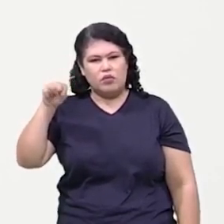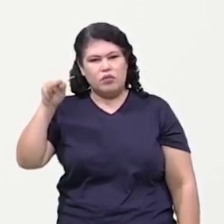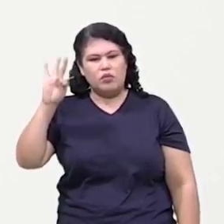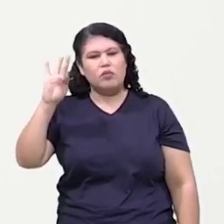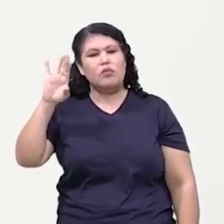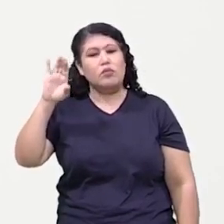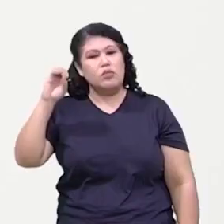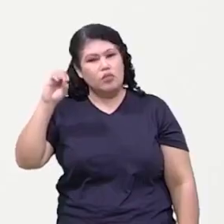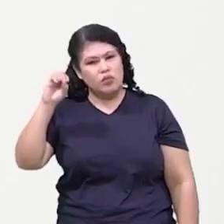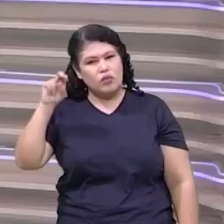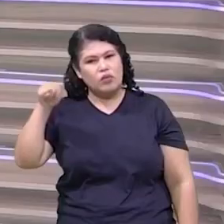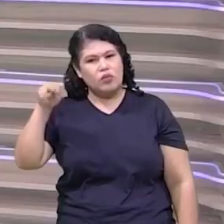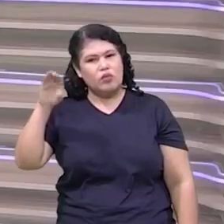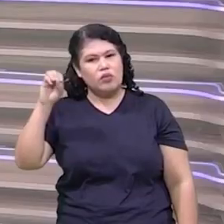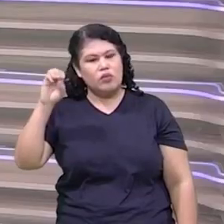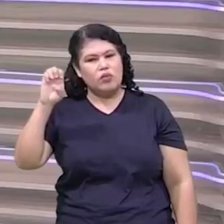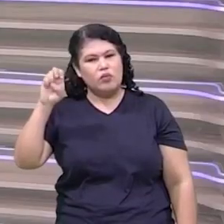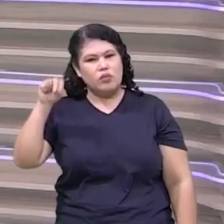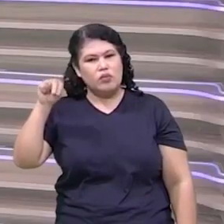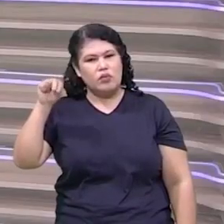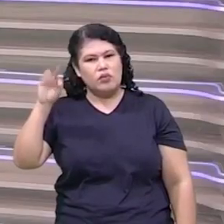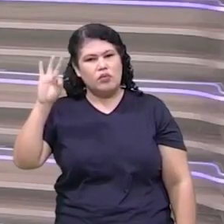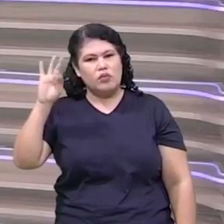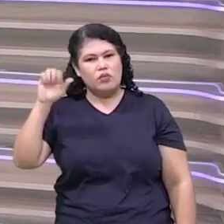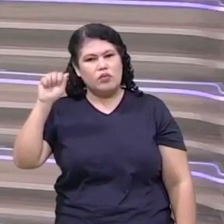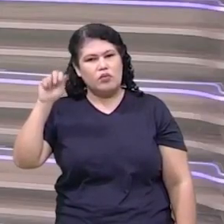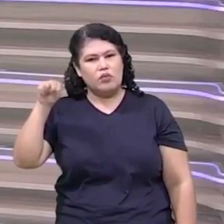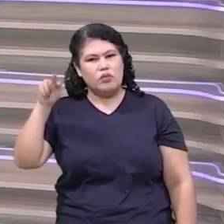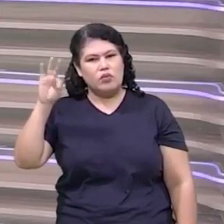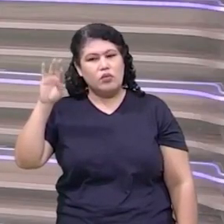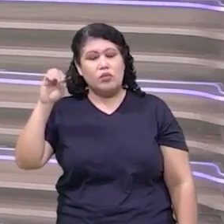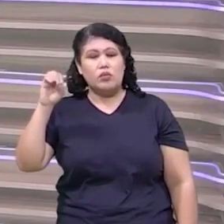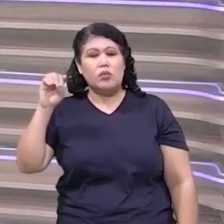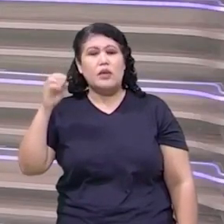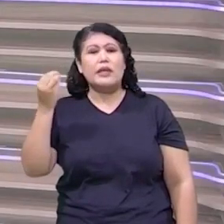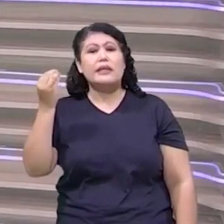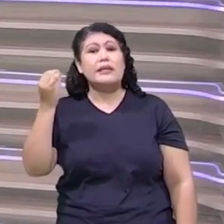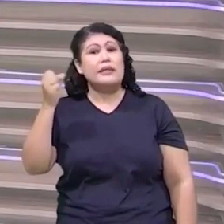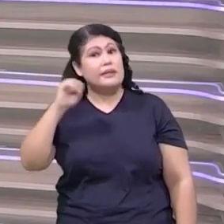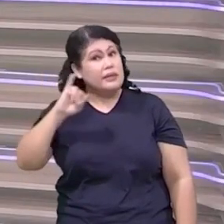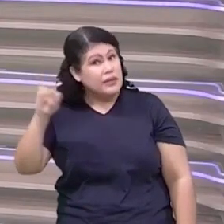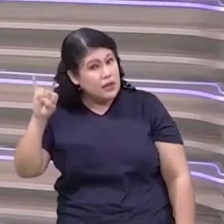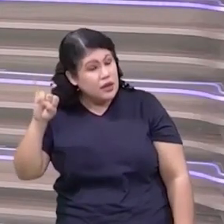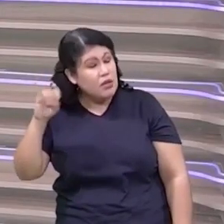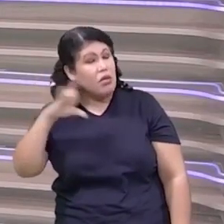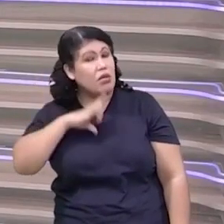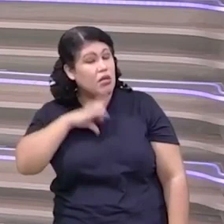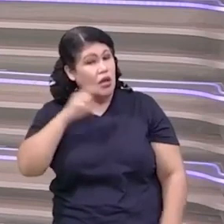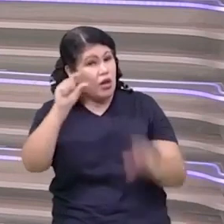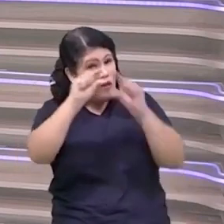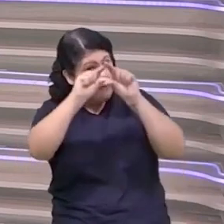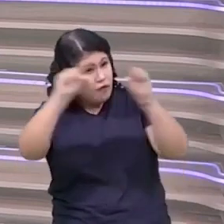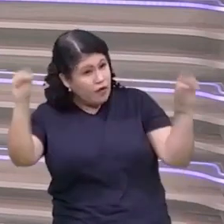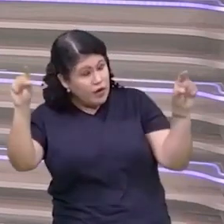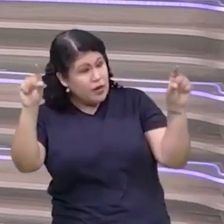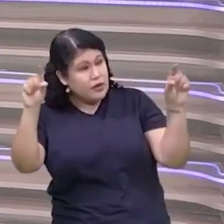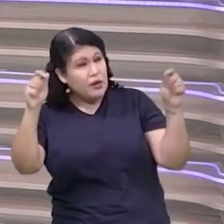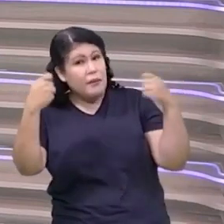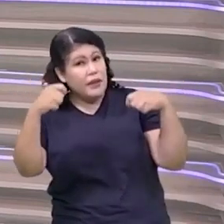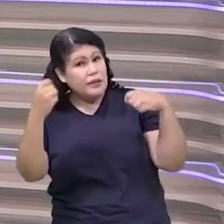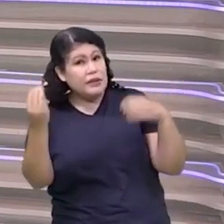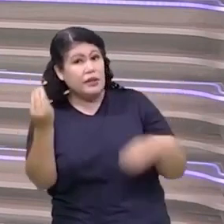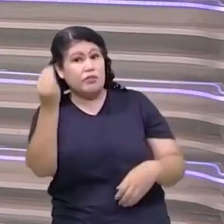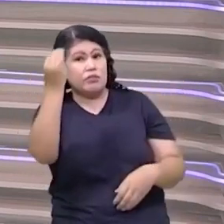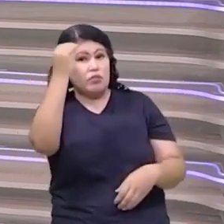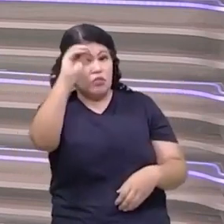senhora quer dizer, professora? Eu quero dizer que quando a gente estiver aparecendo essas expressões, eu vou usar a